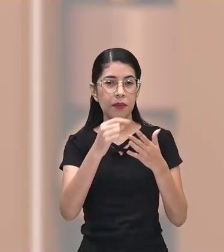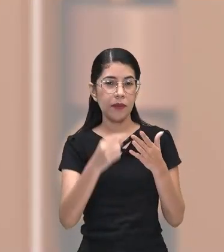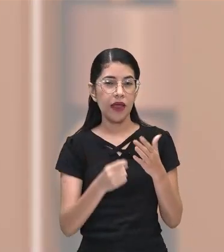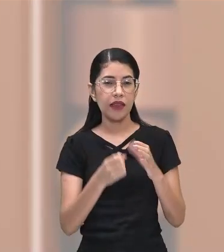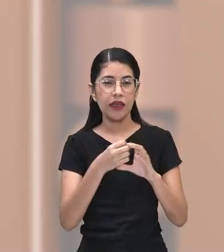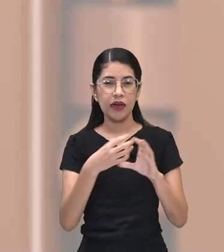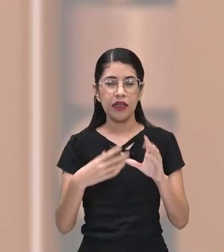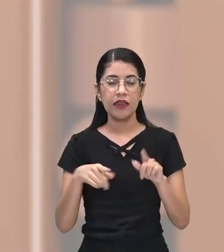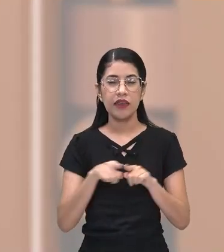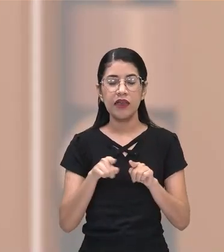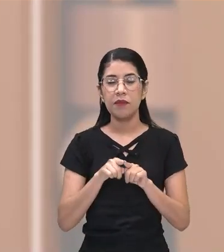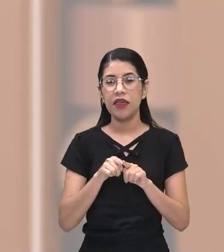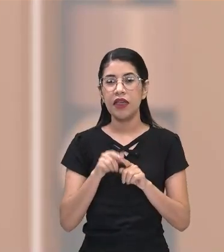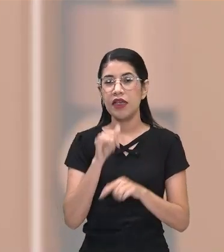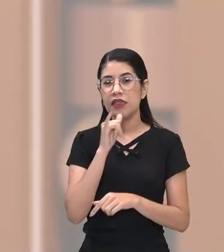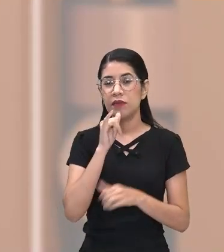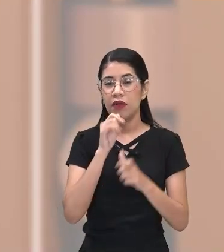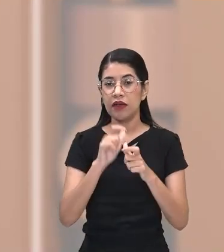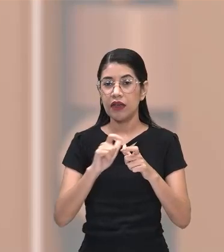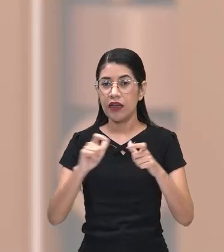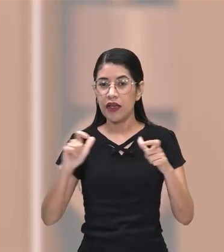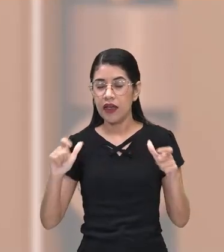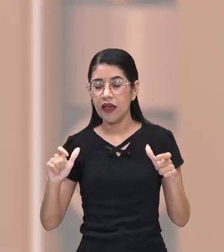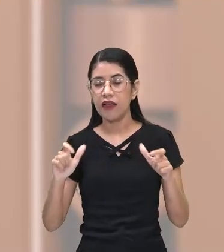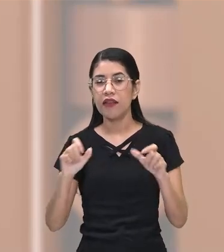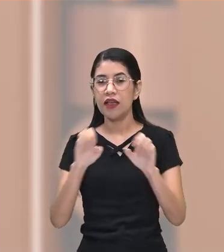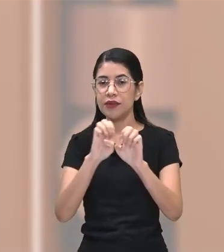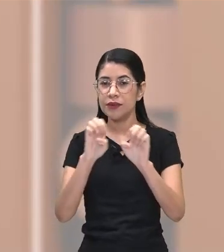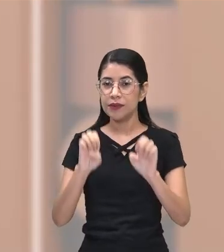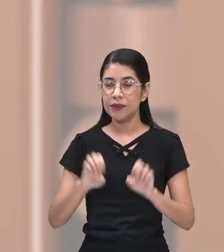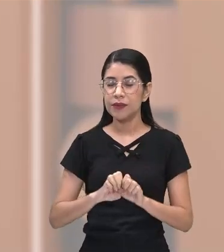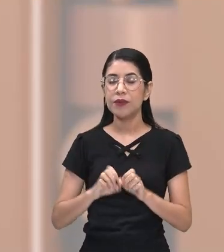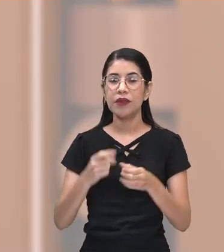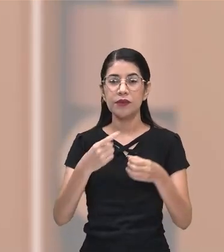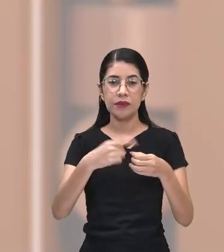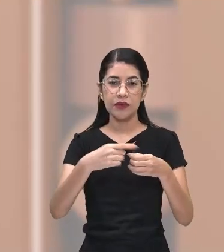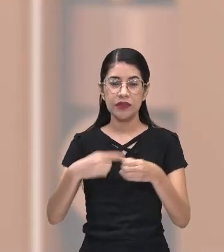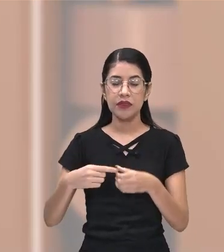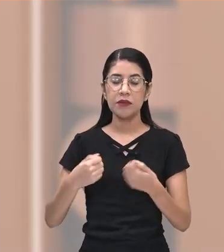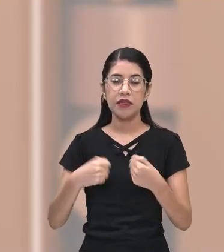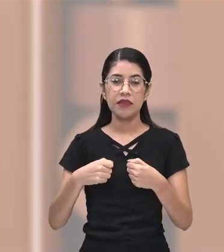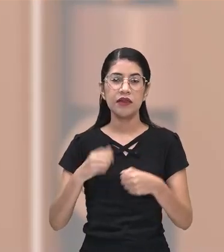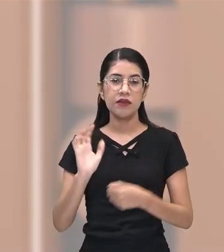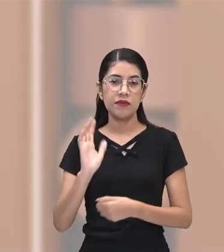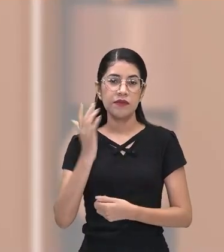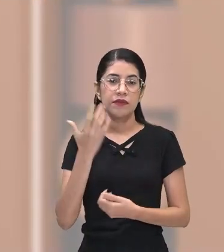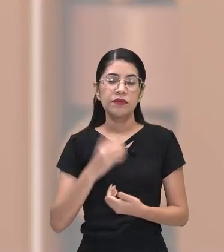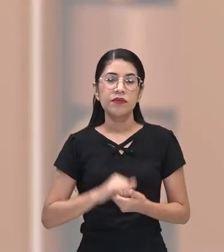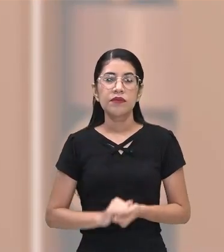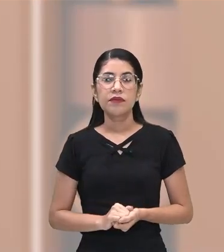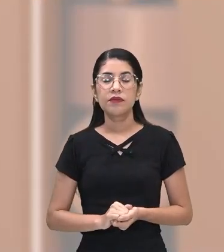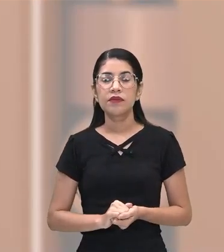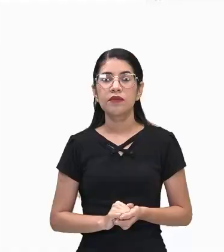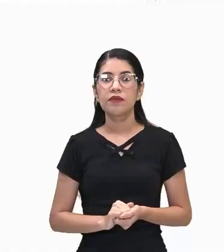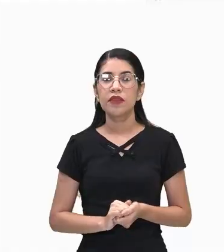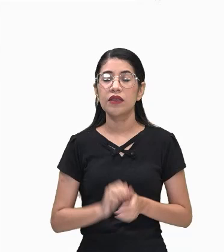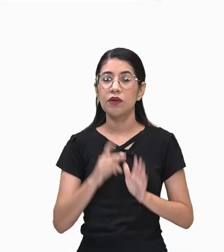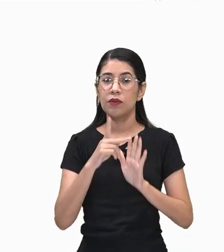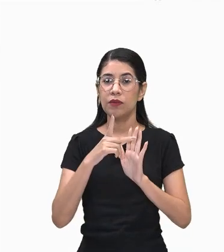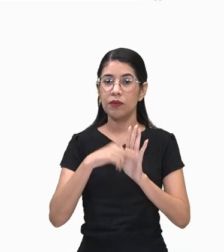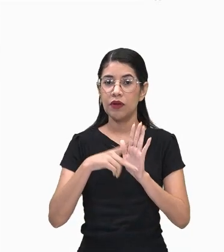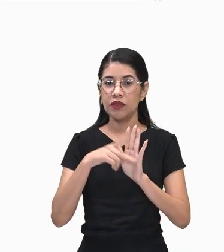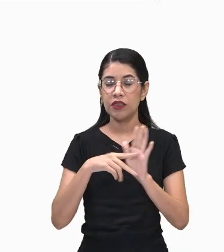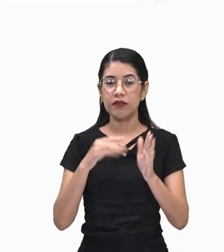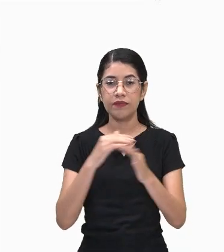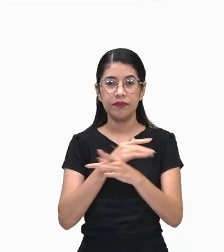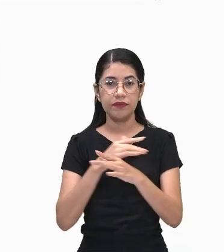crescimento populacional, eles aí ocorrem dentro dos municípios. Então, o plano diretor da cidade,